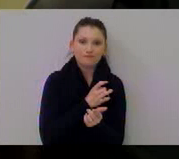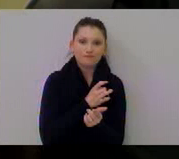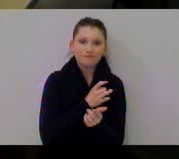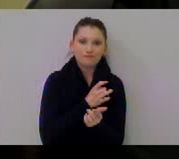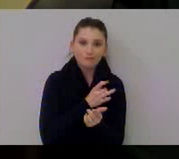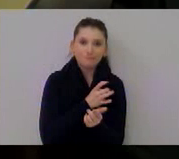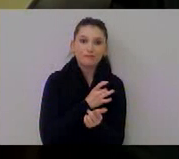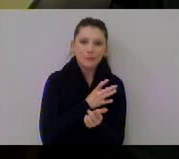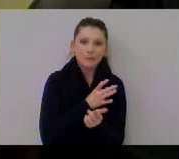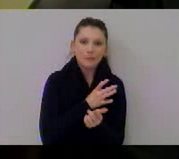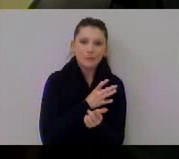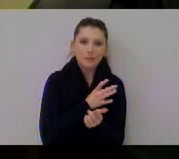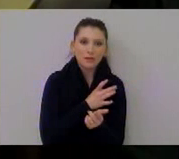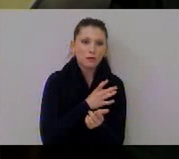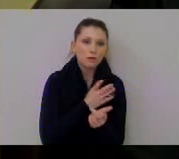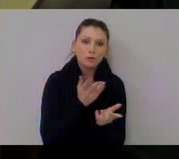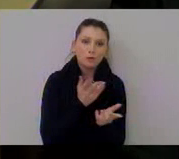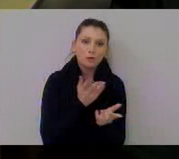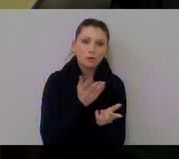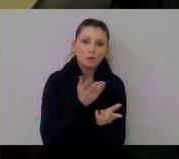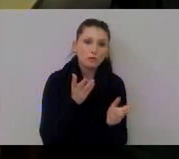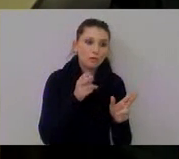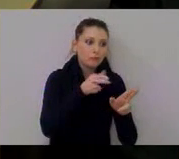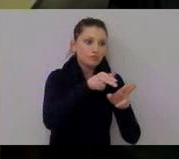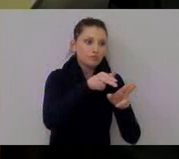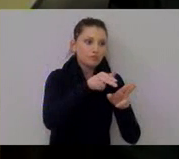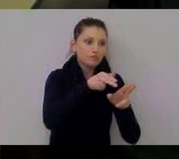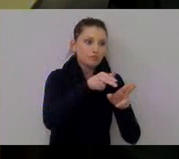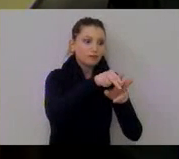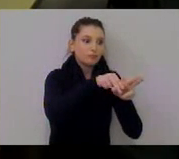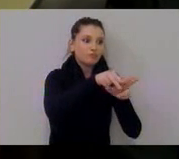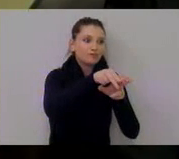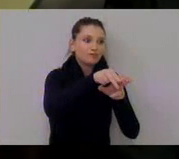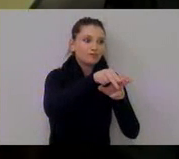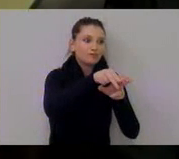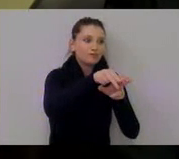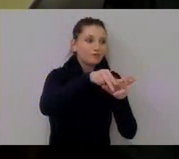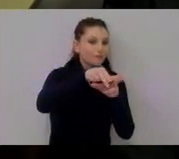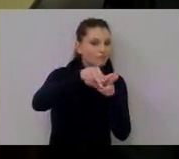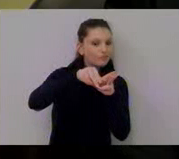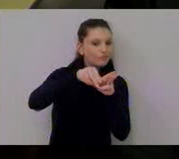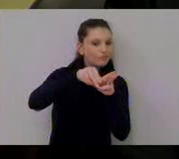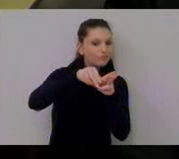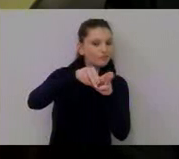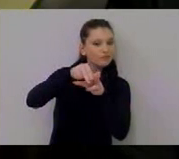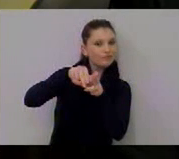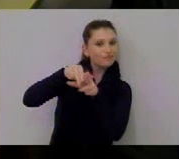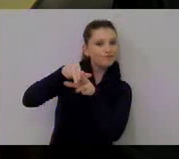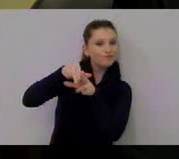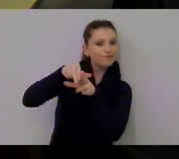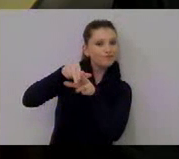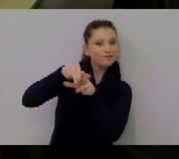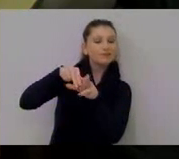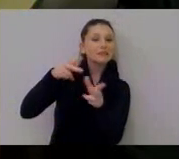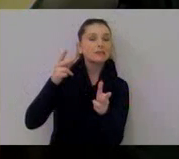para suas cabeças ou para os seus clientes.